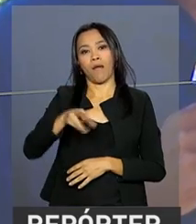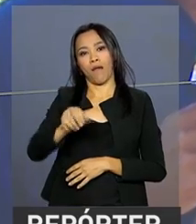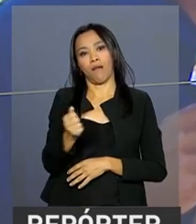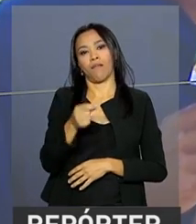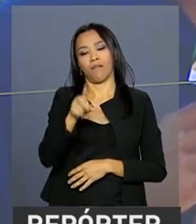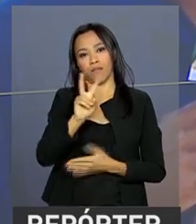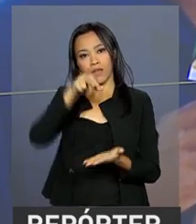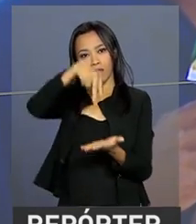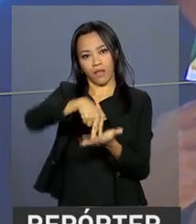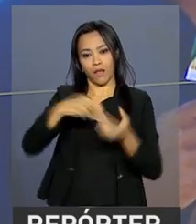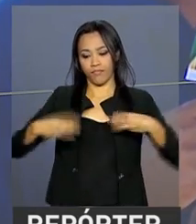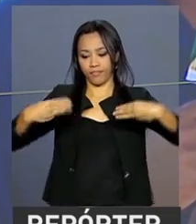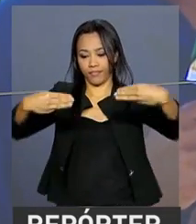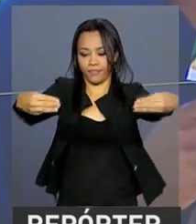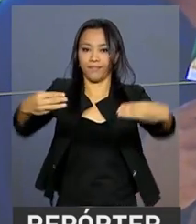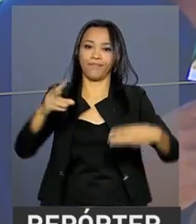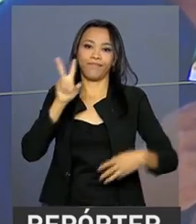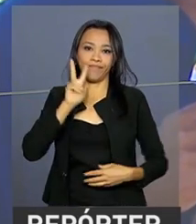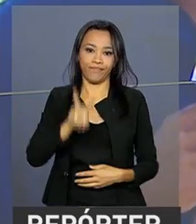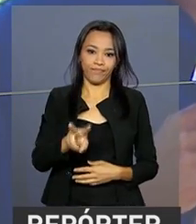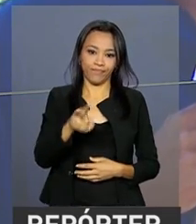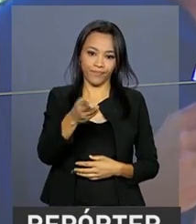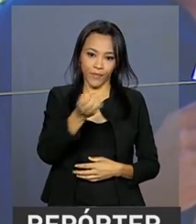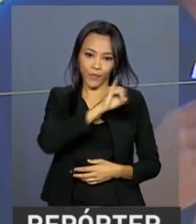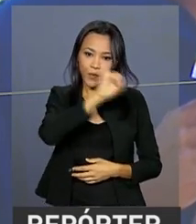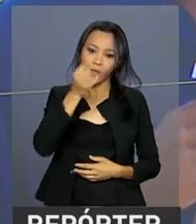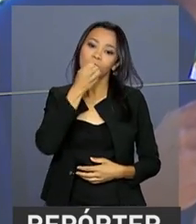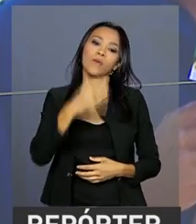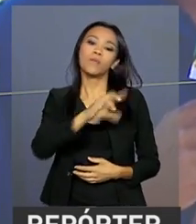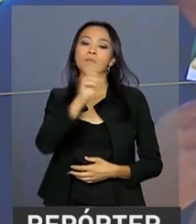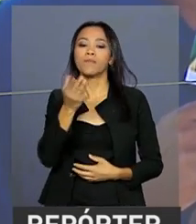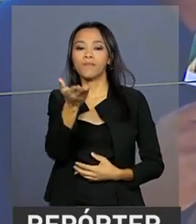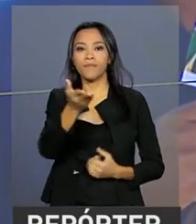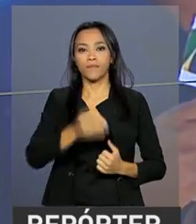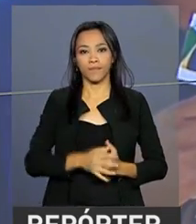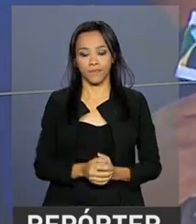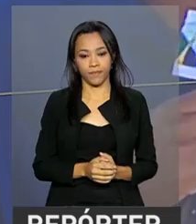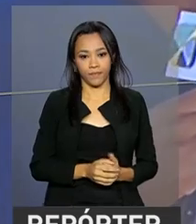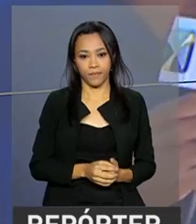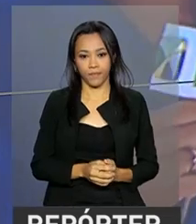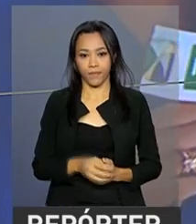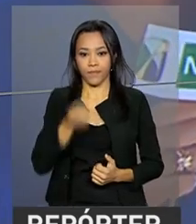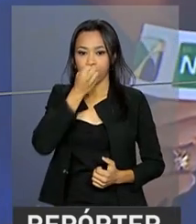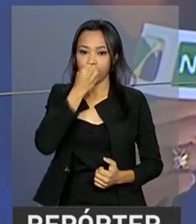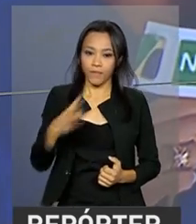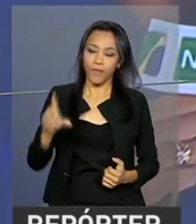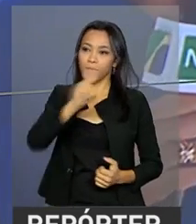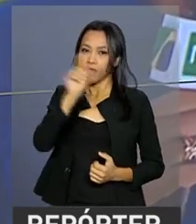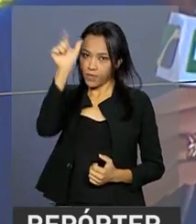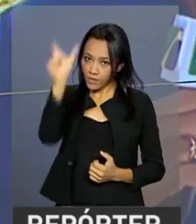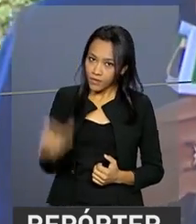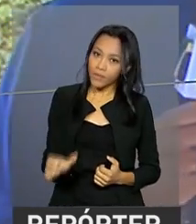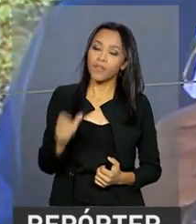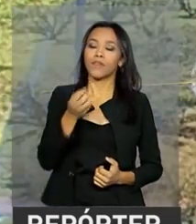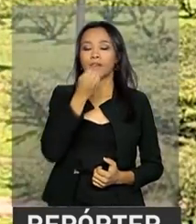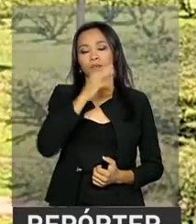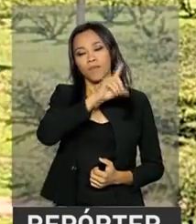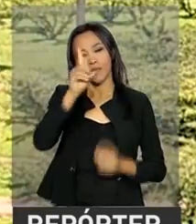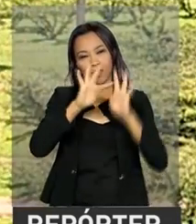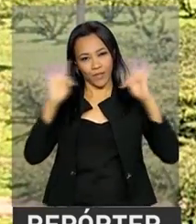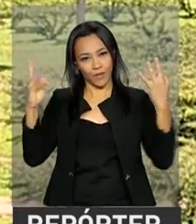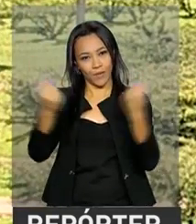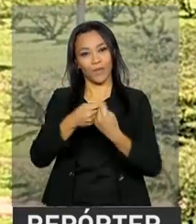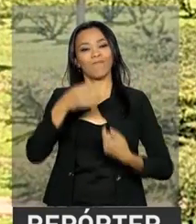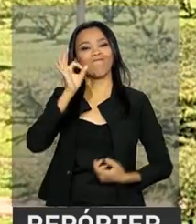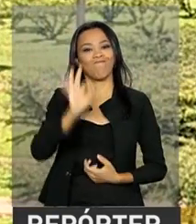direto lá da Explanada dos Ministérios Oi Mara bom dia para você bom dia para você Leandro Bom dia também a todos